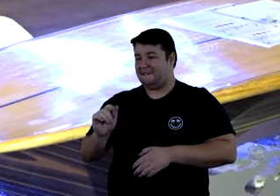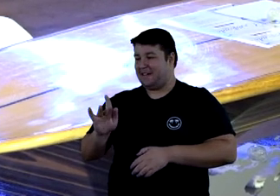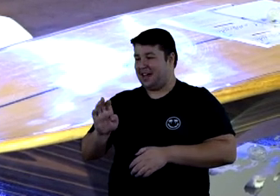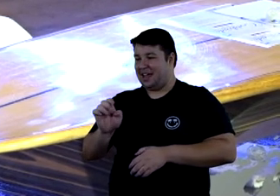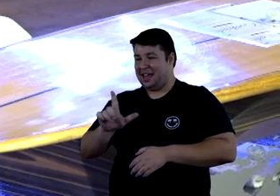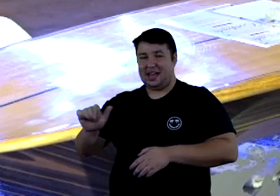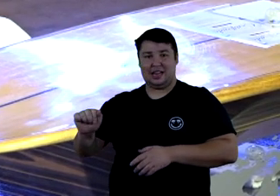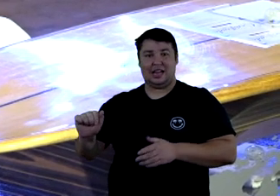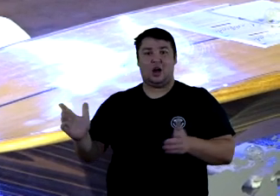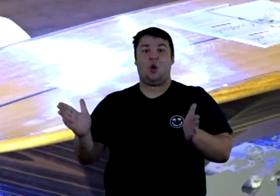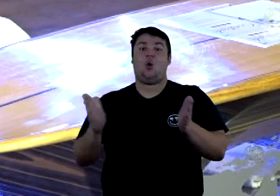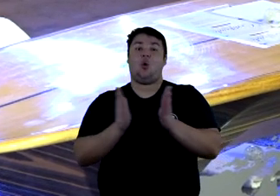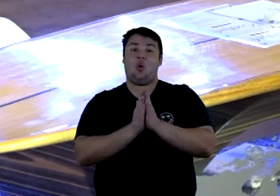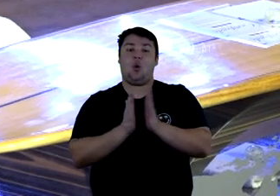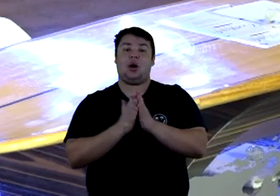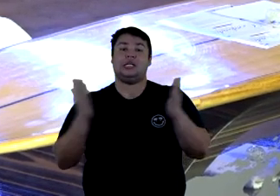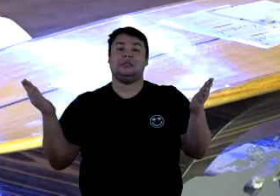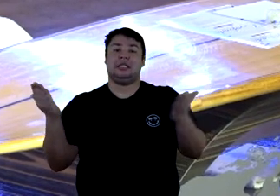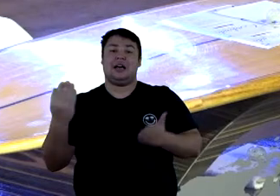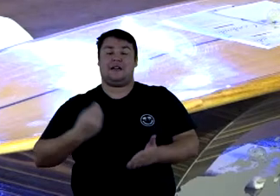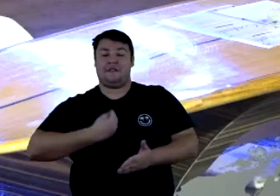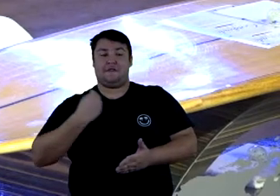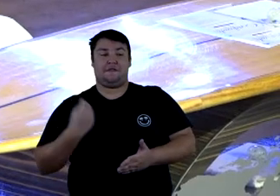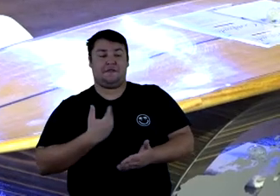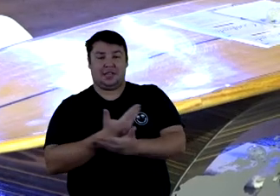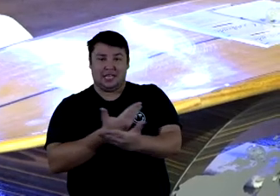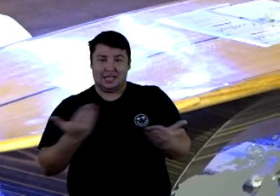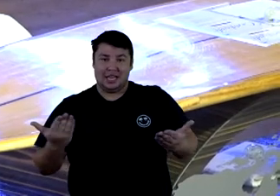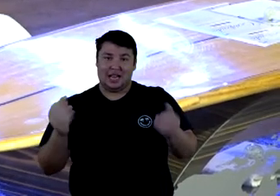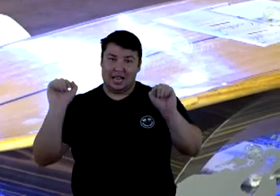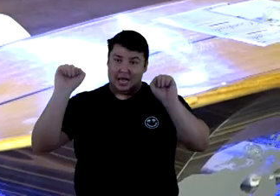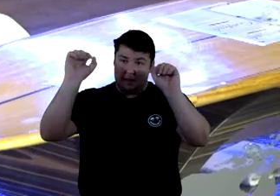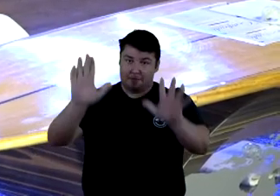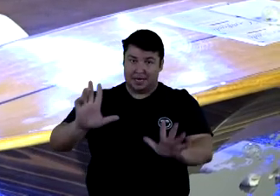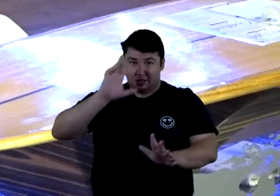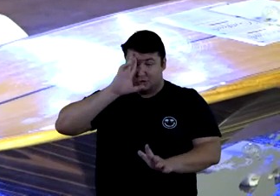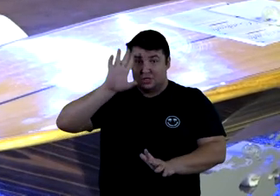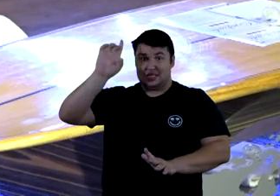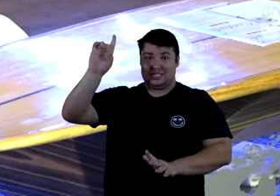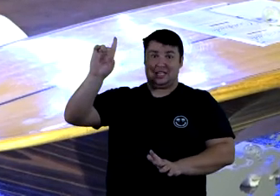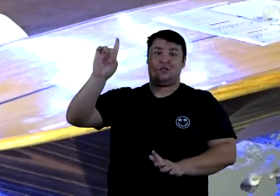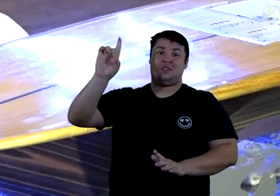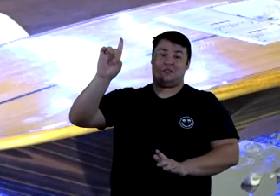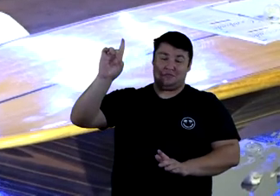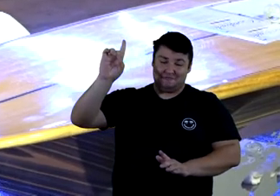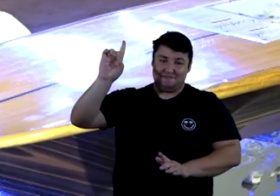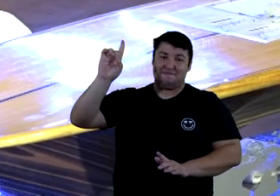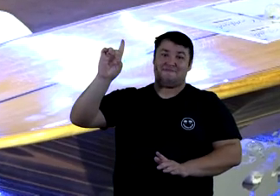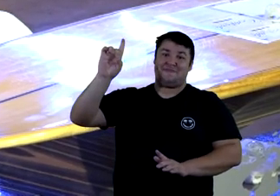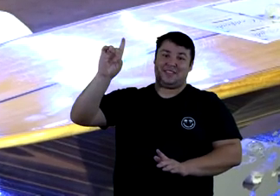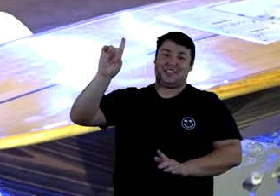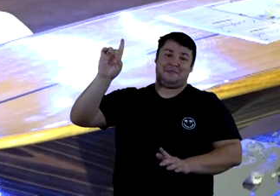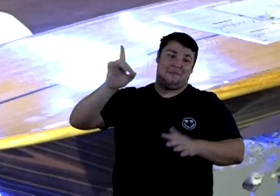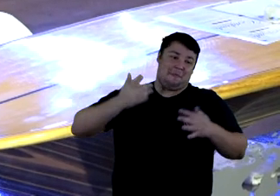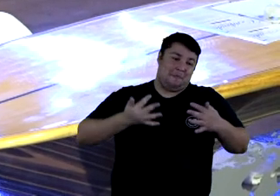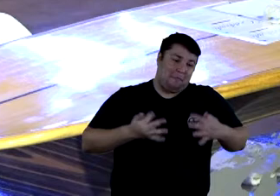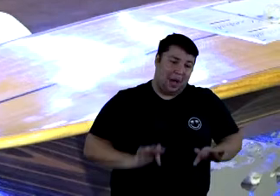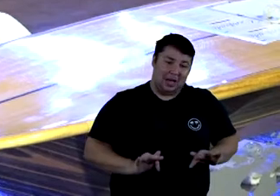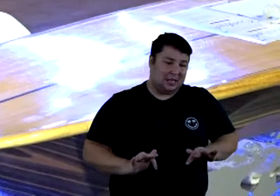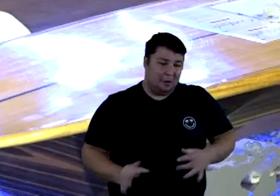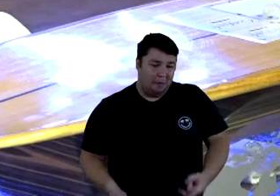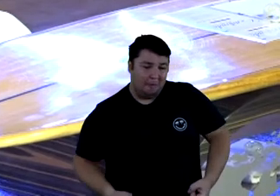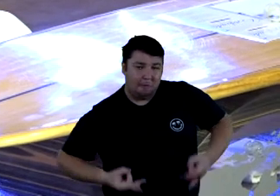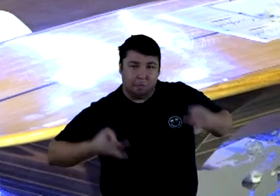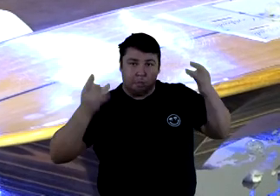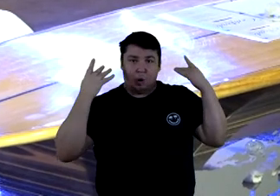agora e cobrimos a vida deles, Pai, para que venha sobre eles a bênção do Senhor que enriquece e não traz consigo dores,